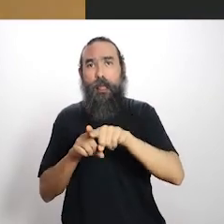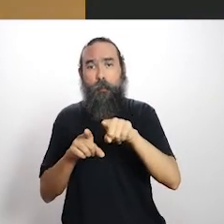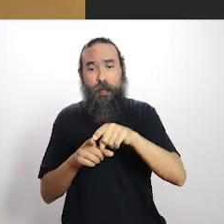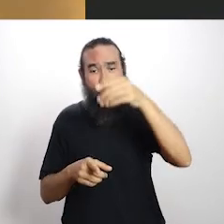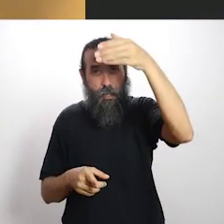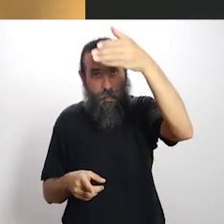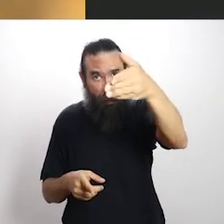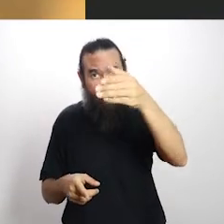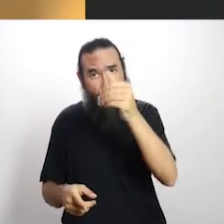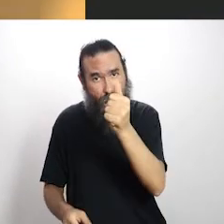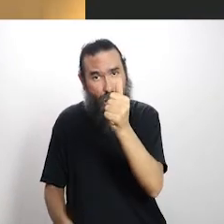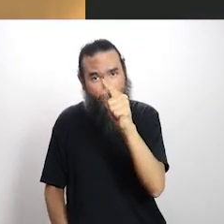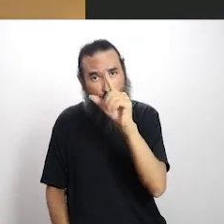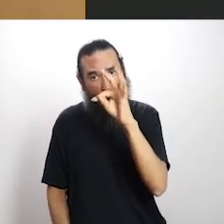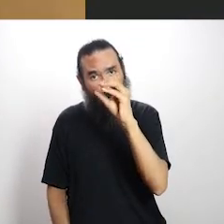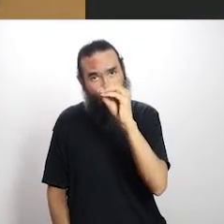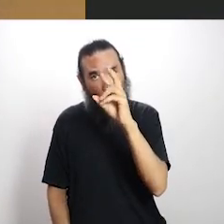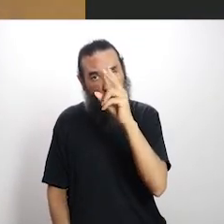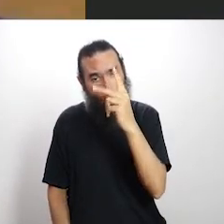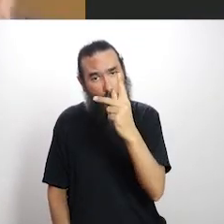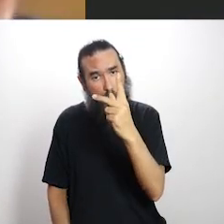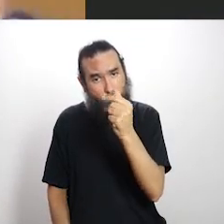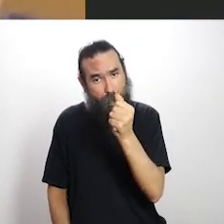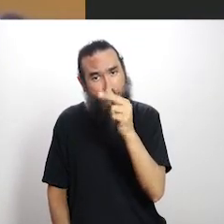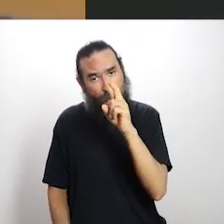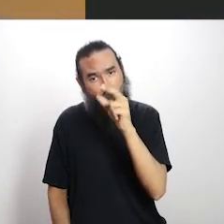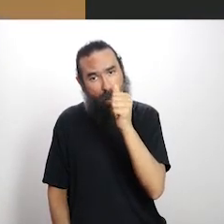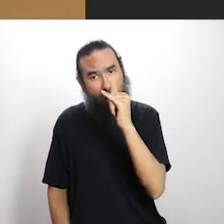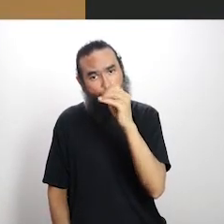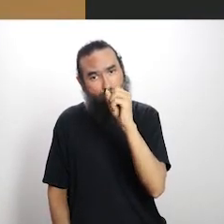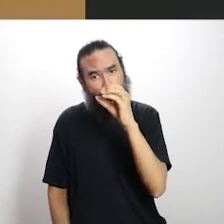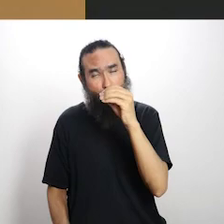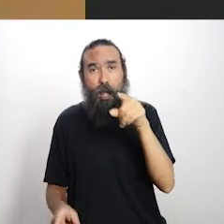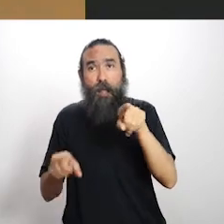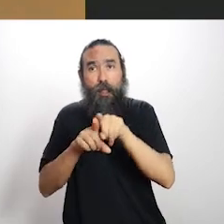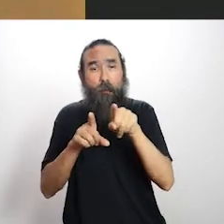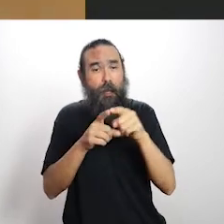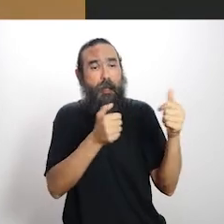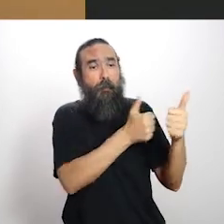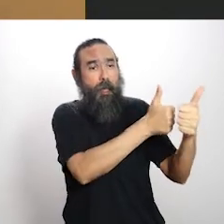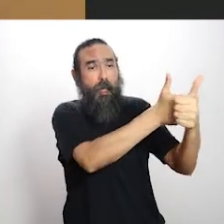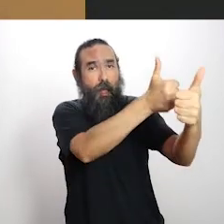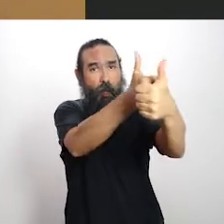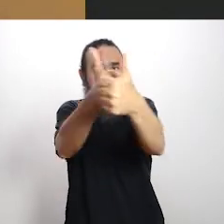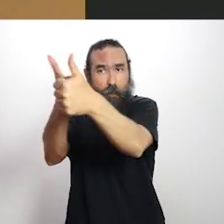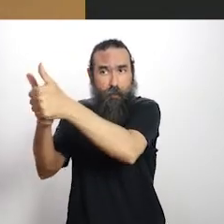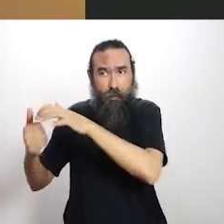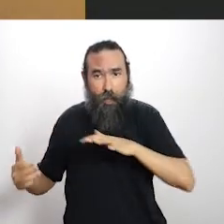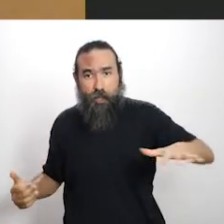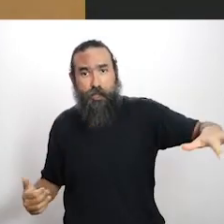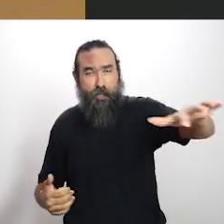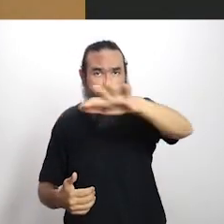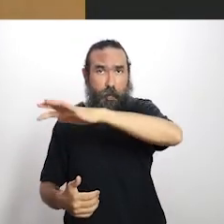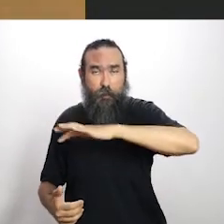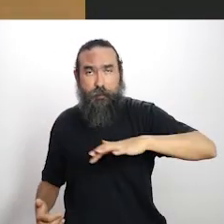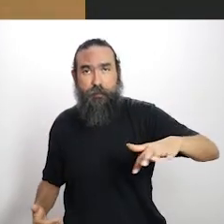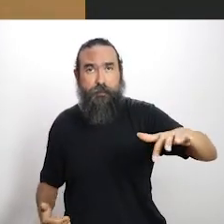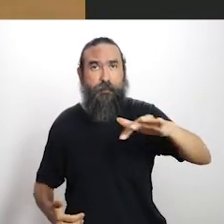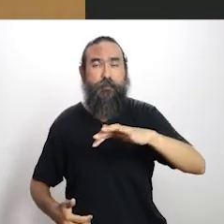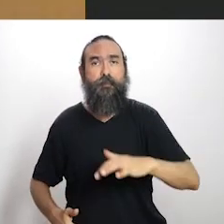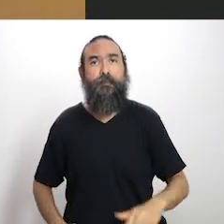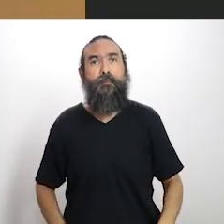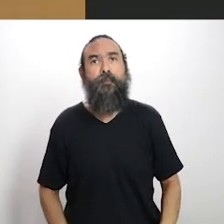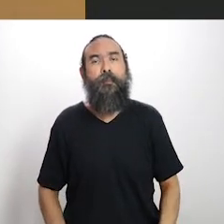municípios para fazer o trabalho conjunto em outras regiões estão com uma contribuição